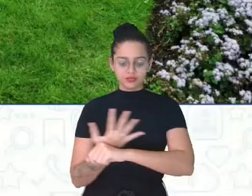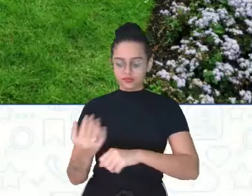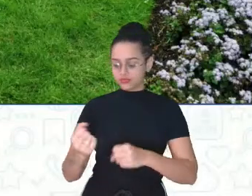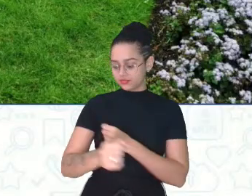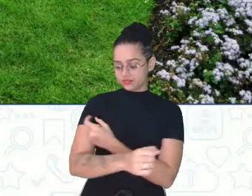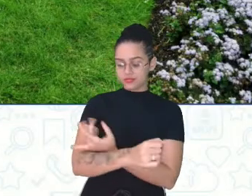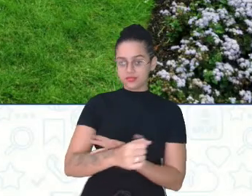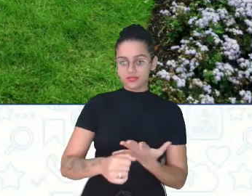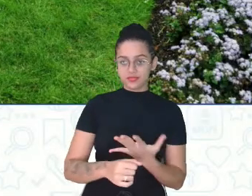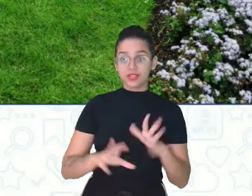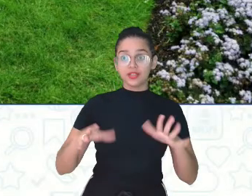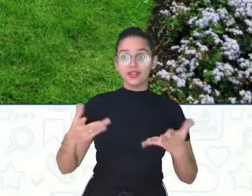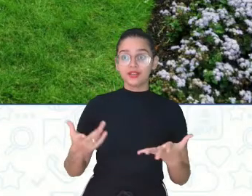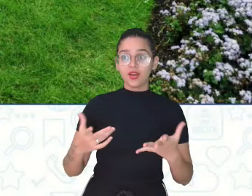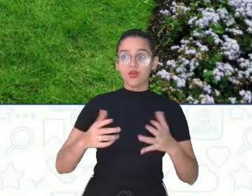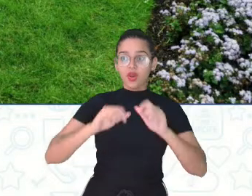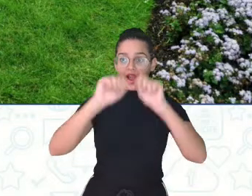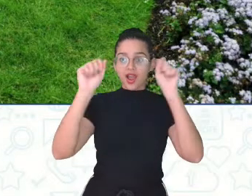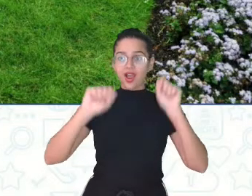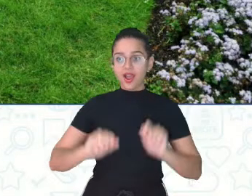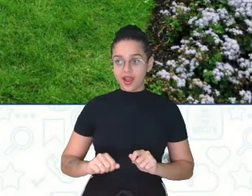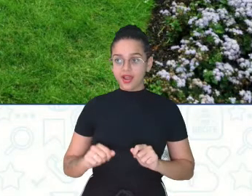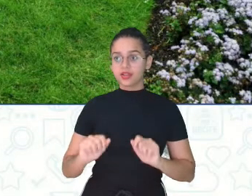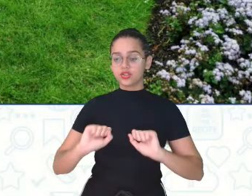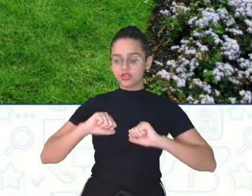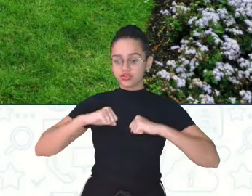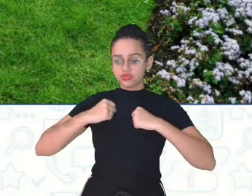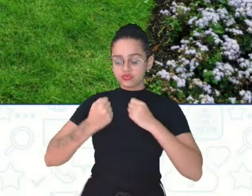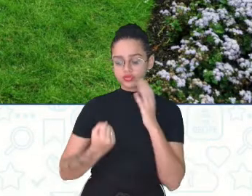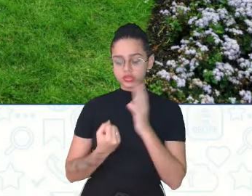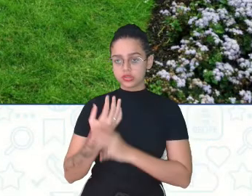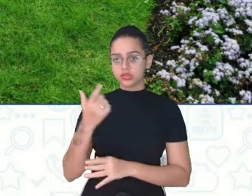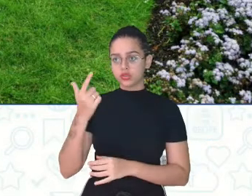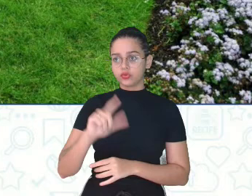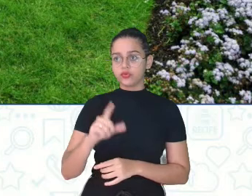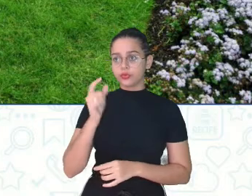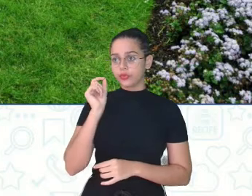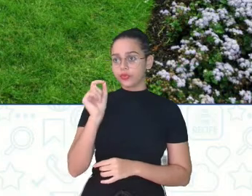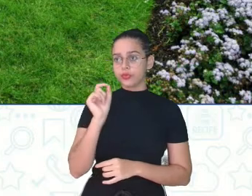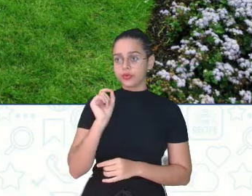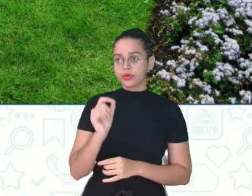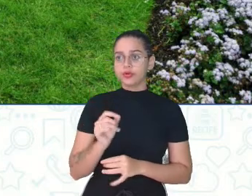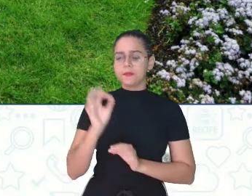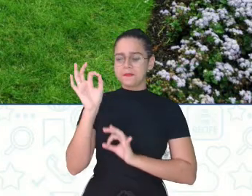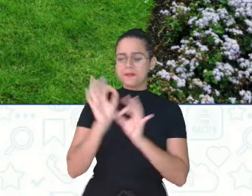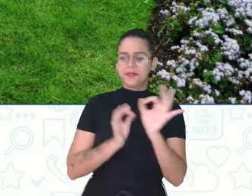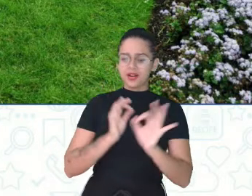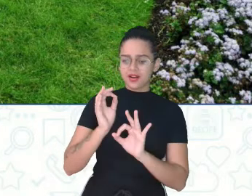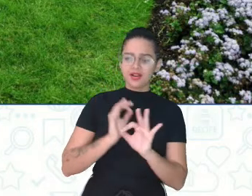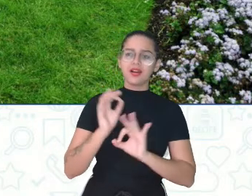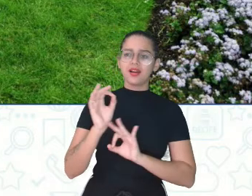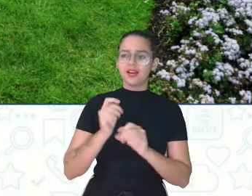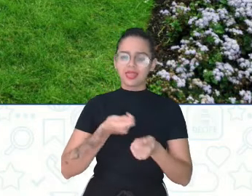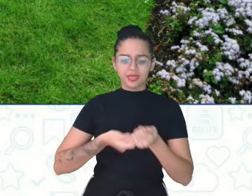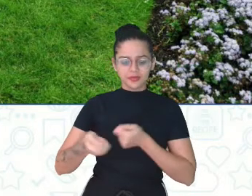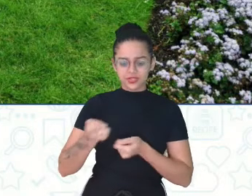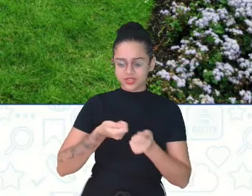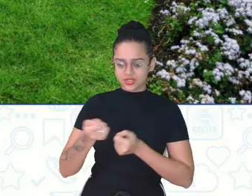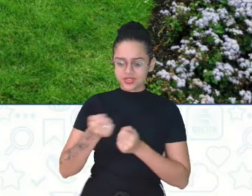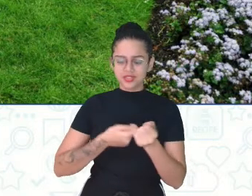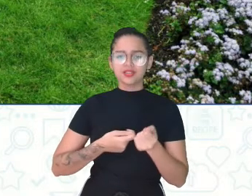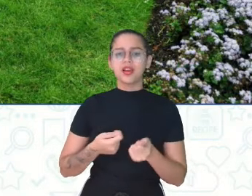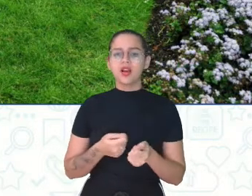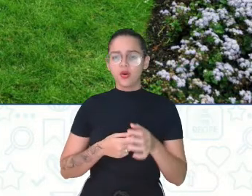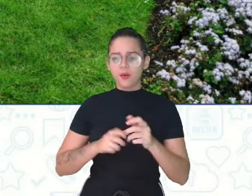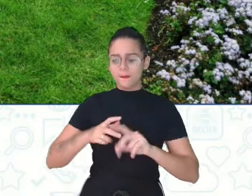E esta arte, ela conjuga nesse esforço de recriação planos, planificações, administração, manutenção